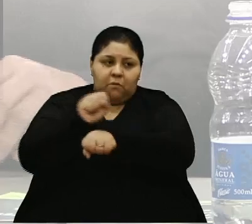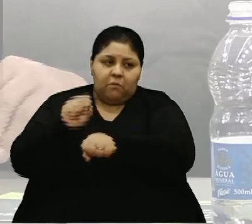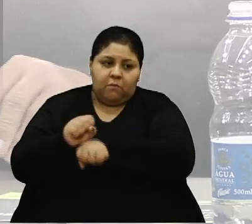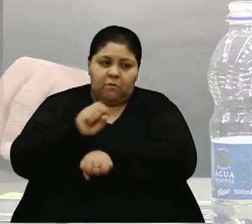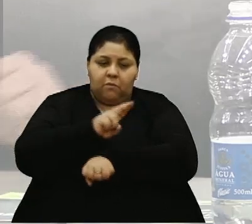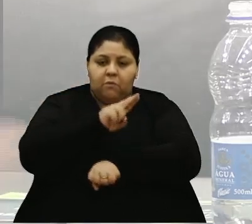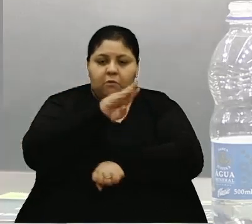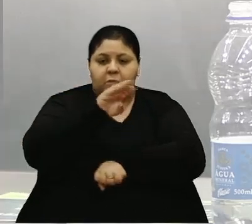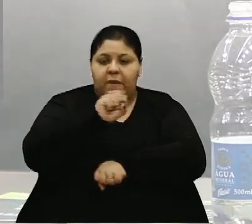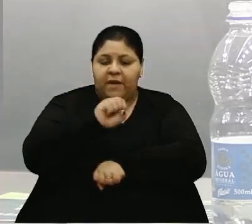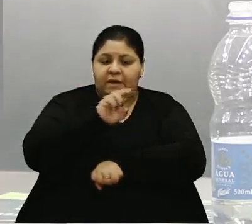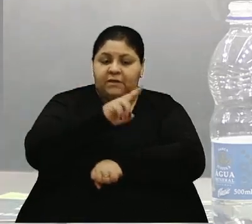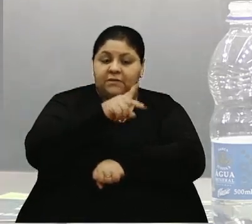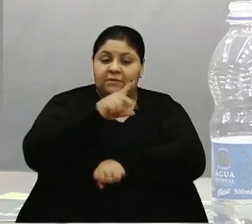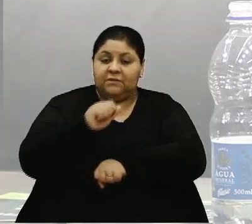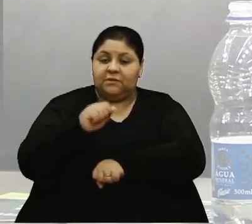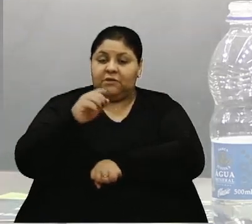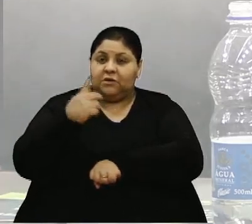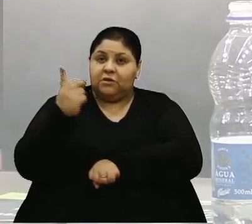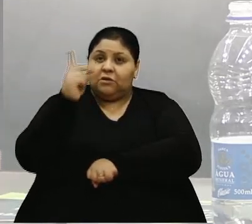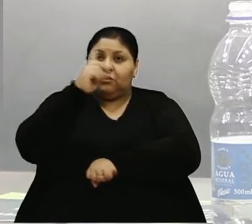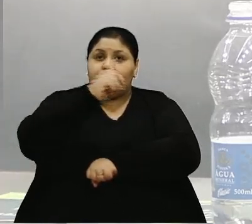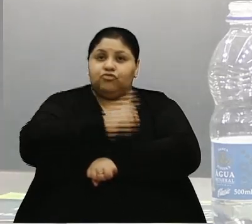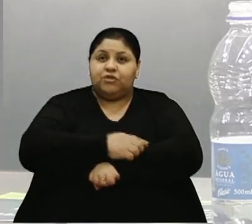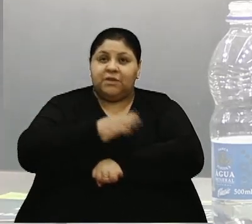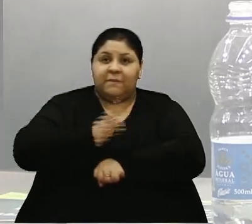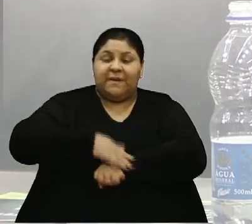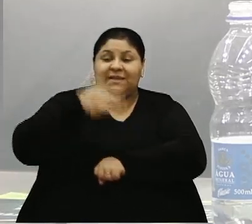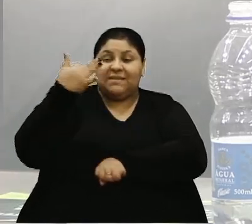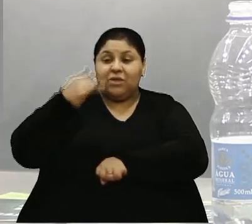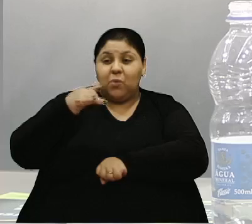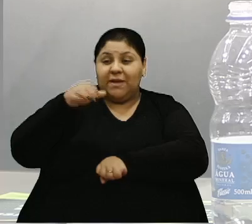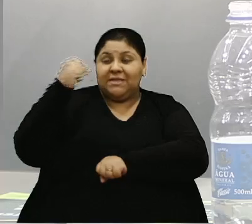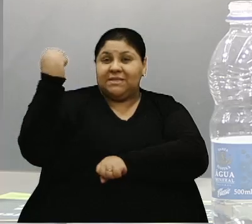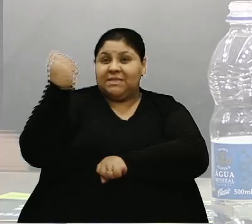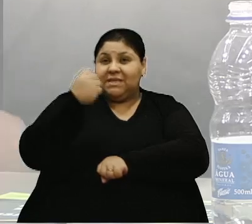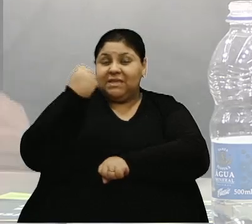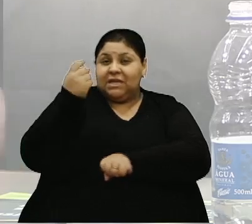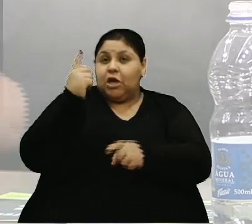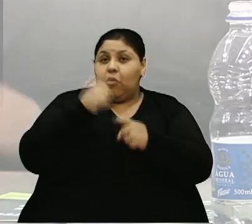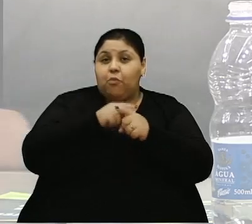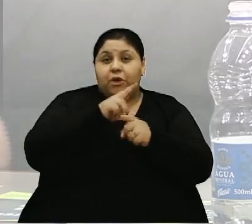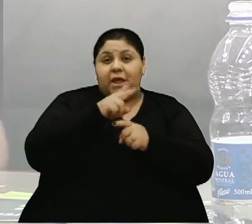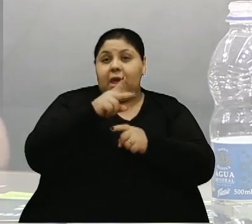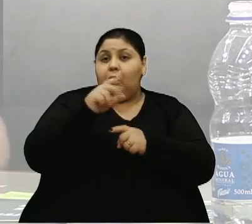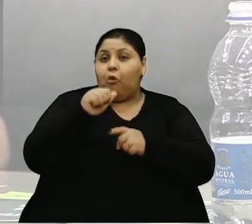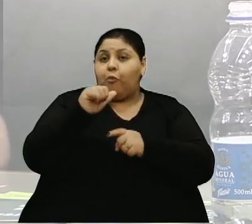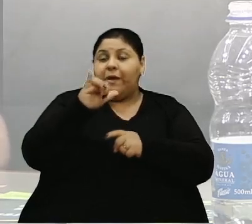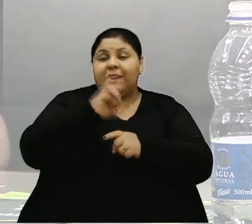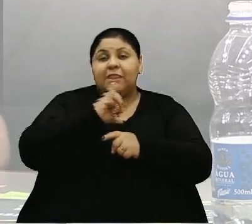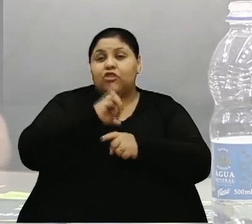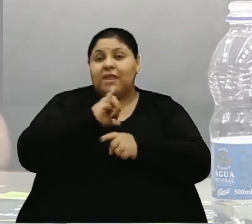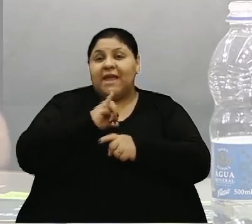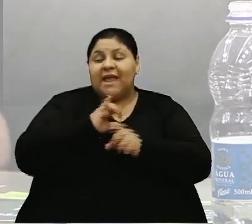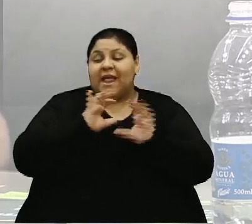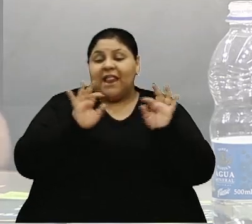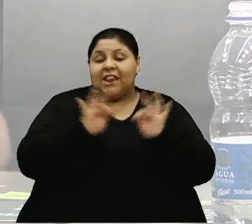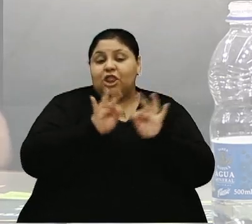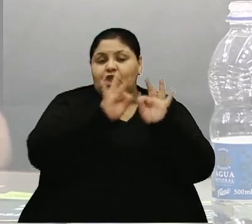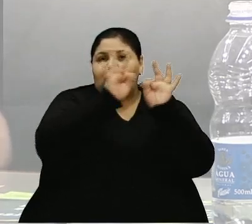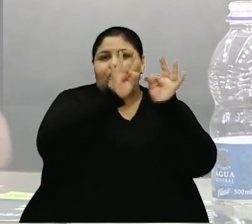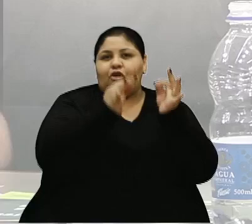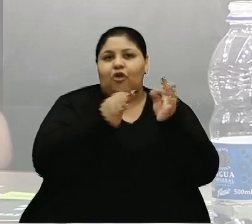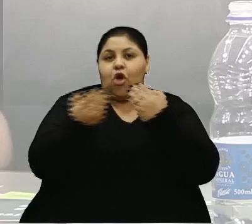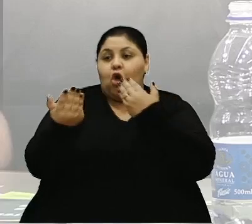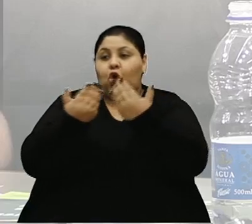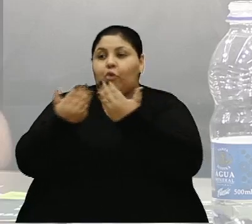nas UPAs, é um dia a mais que a doença se agrava, porque as UPAs não têm todas as tecnologias que um